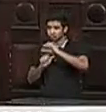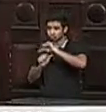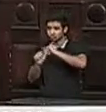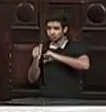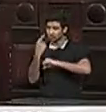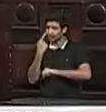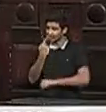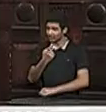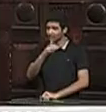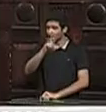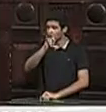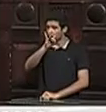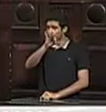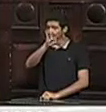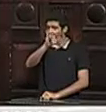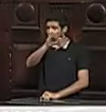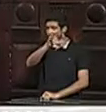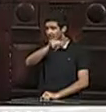governo que